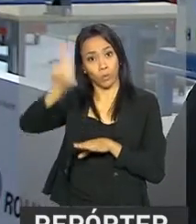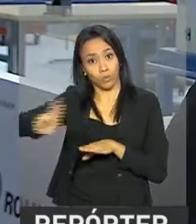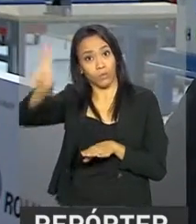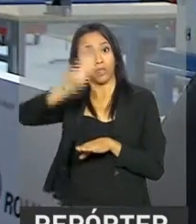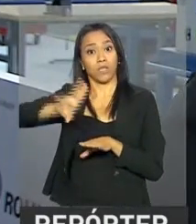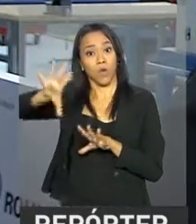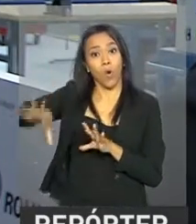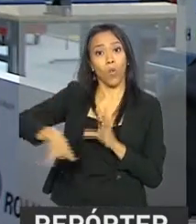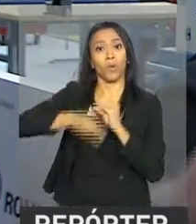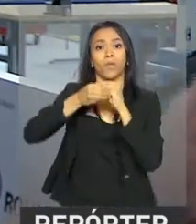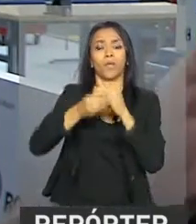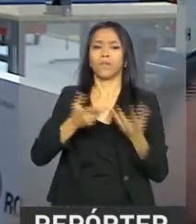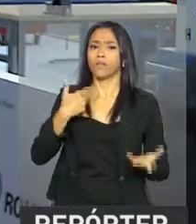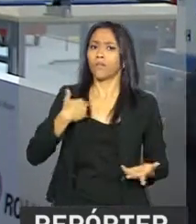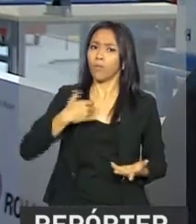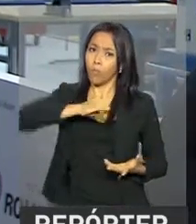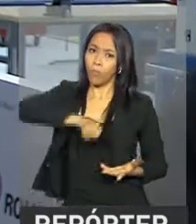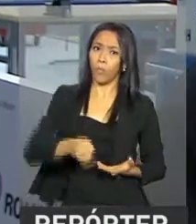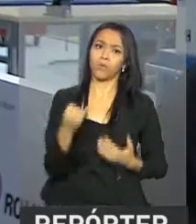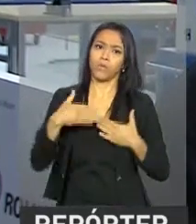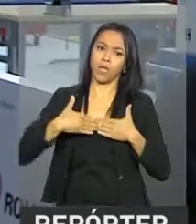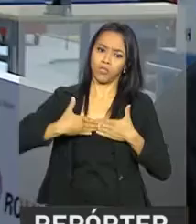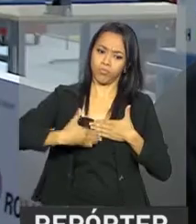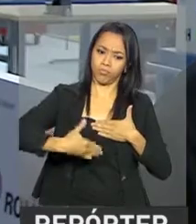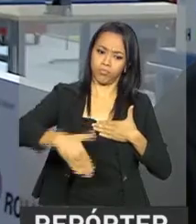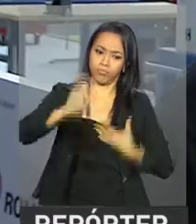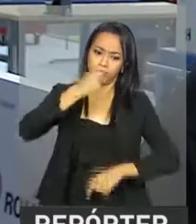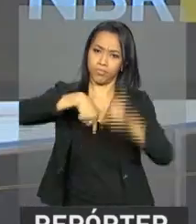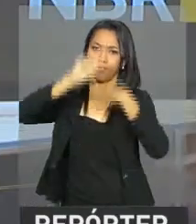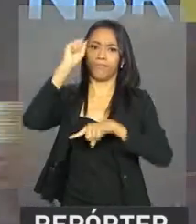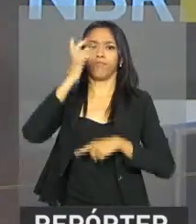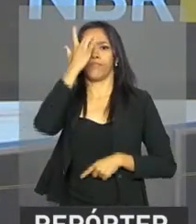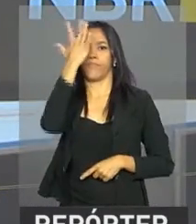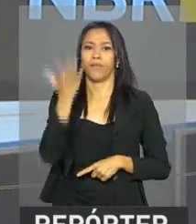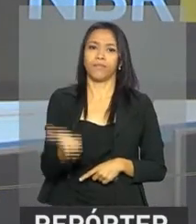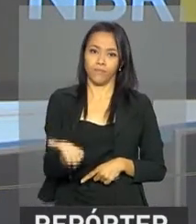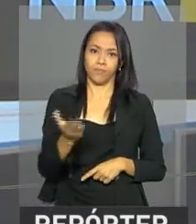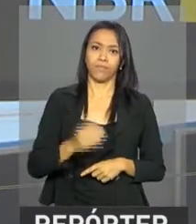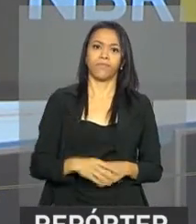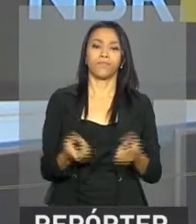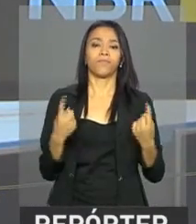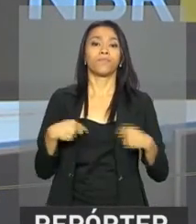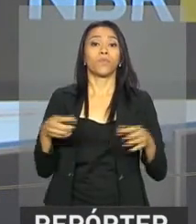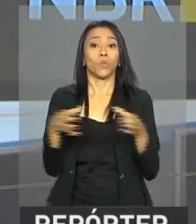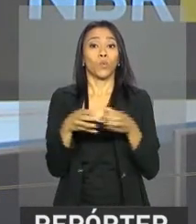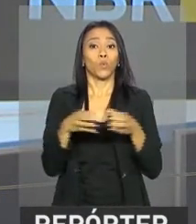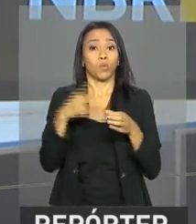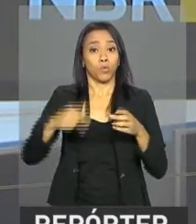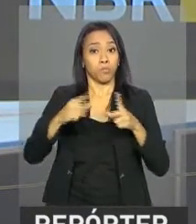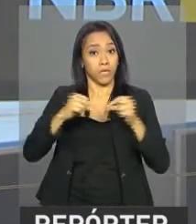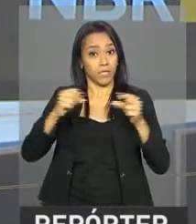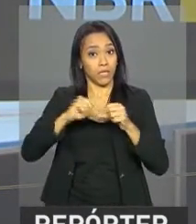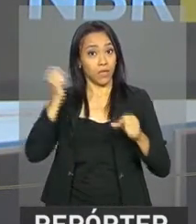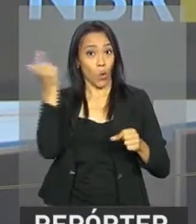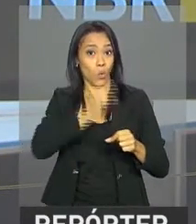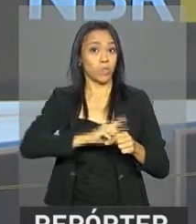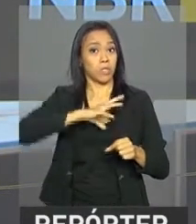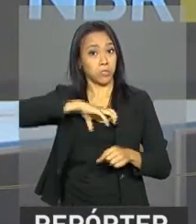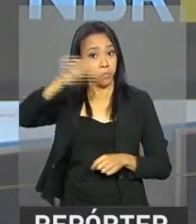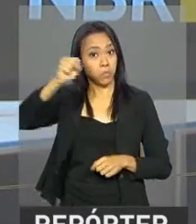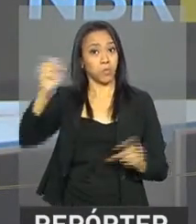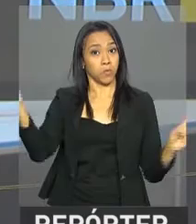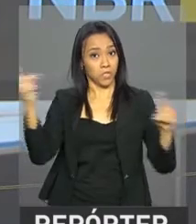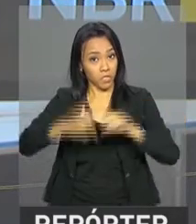ele cria uma oportunidade de carreira com mais facilidade. A equipe de Brasília foi a vencedora do desafio